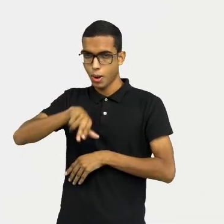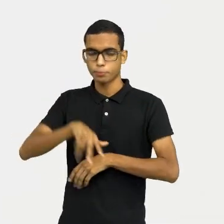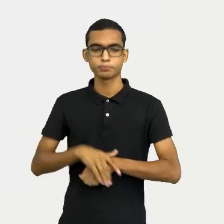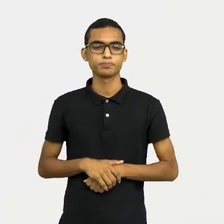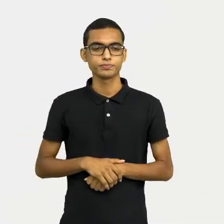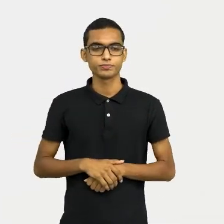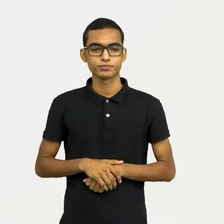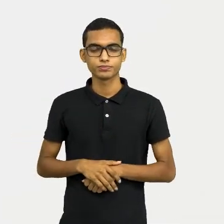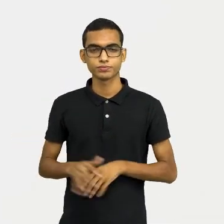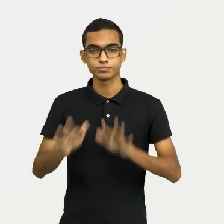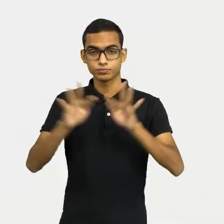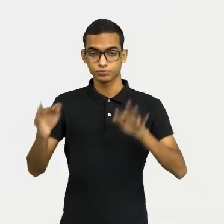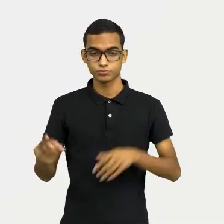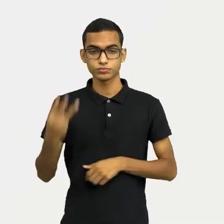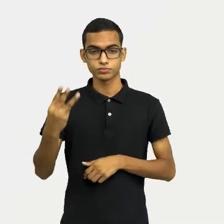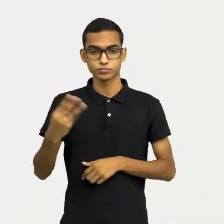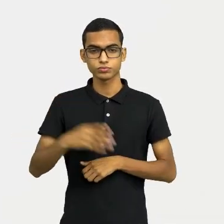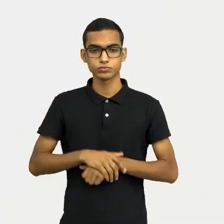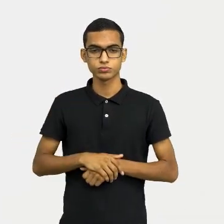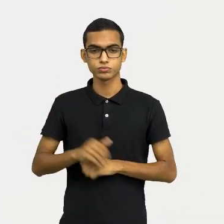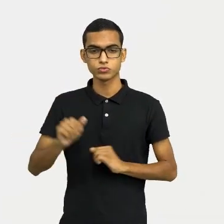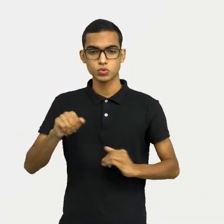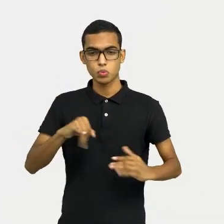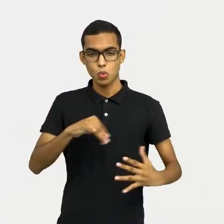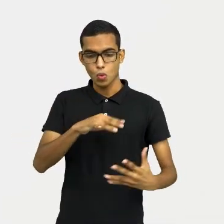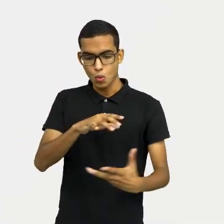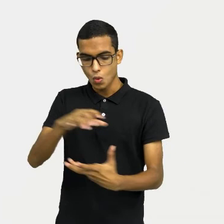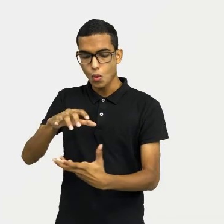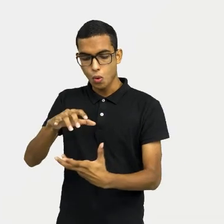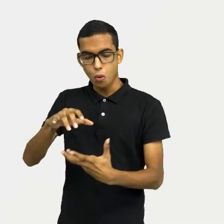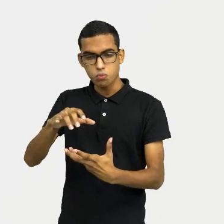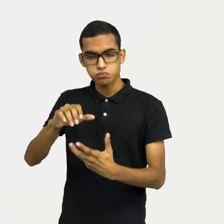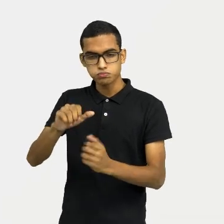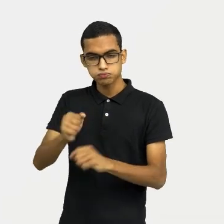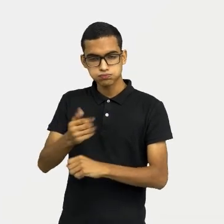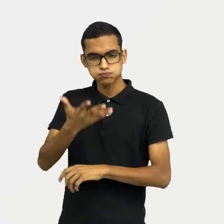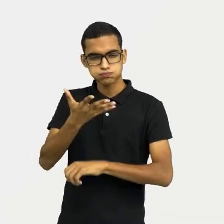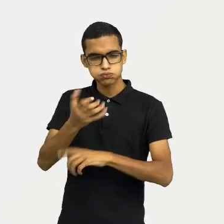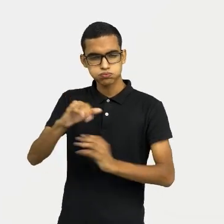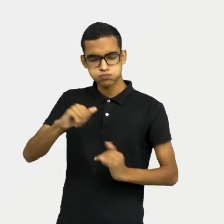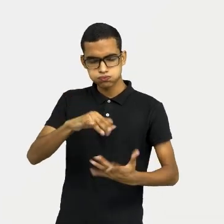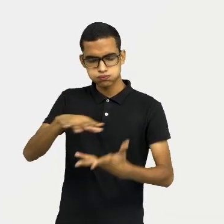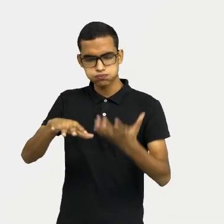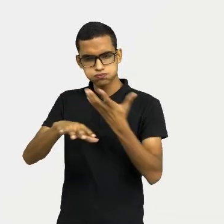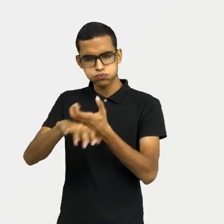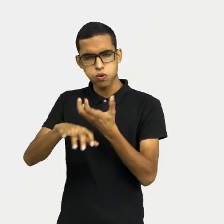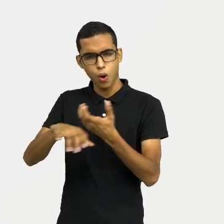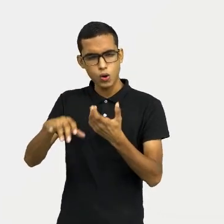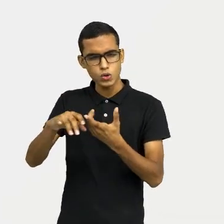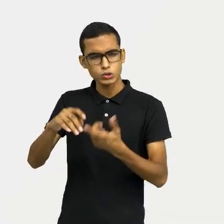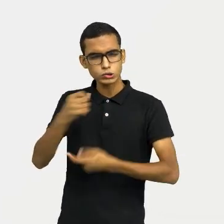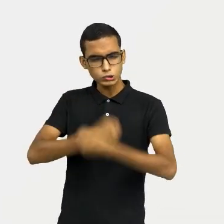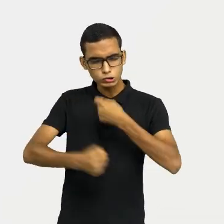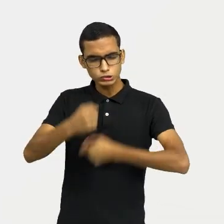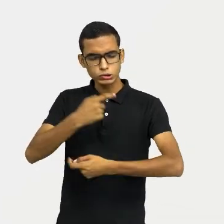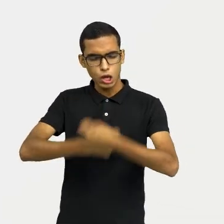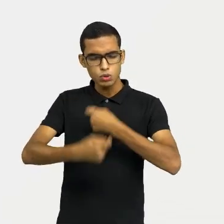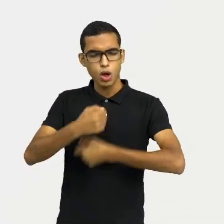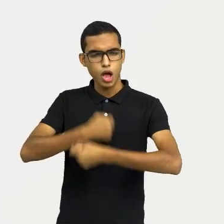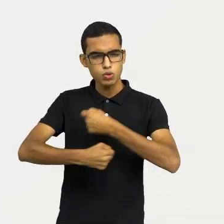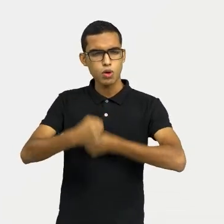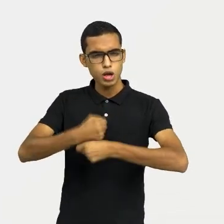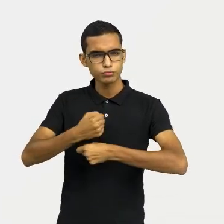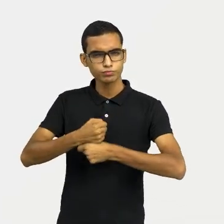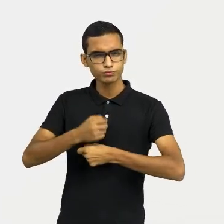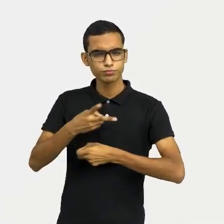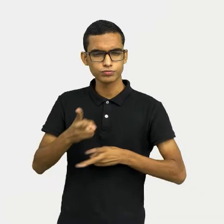3. Aumento do aquecimento global ano após ano. Ótimo, vamos marcar